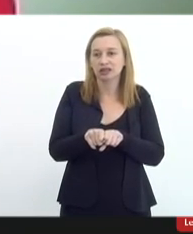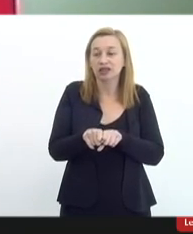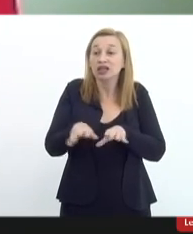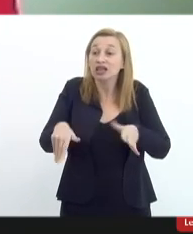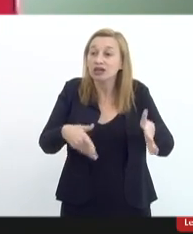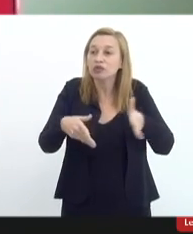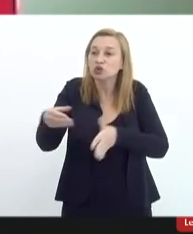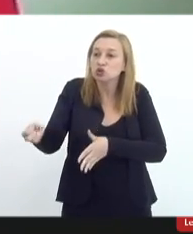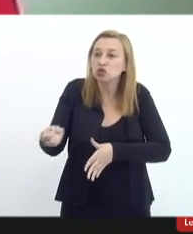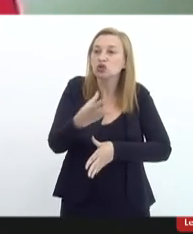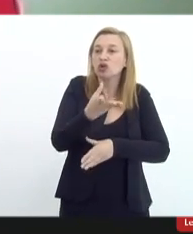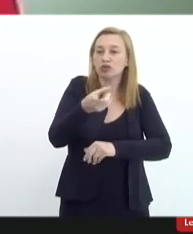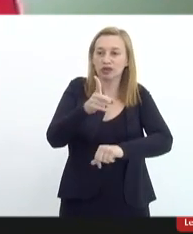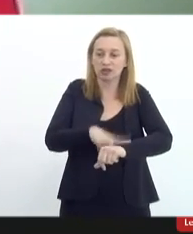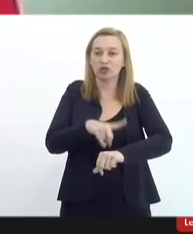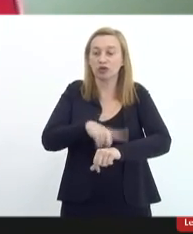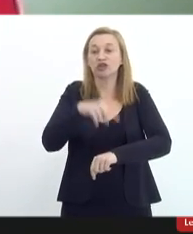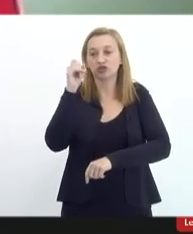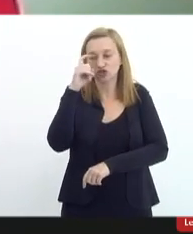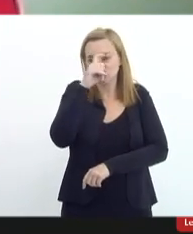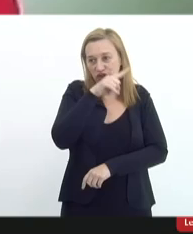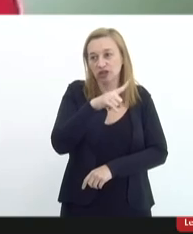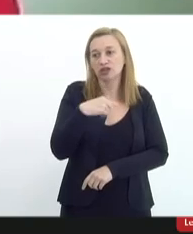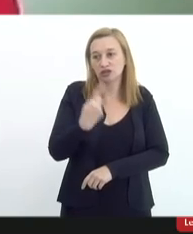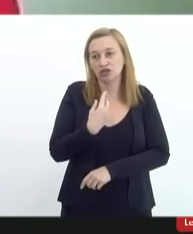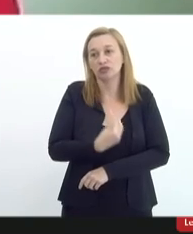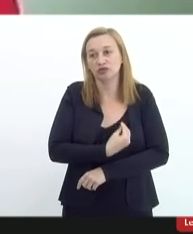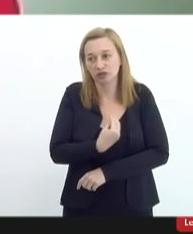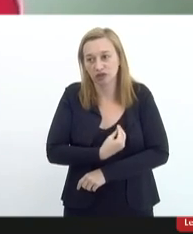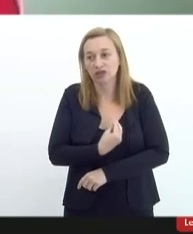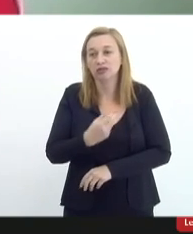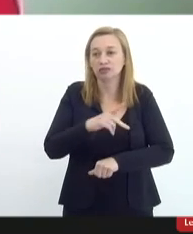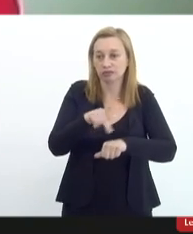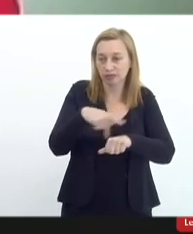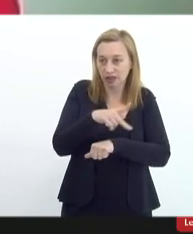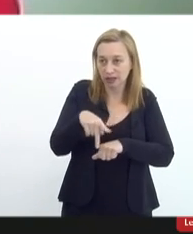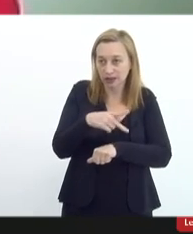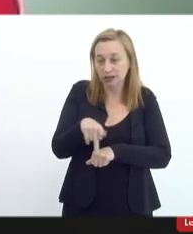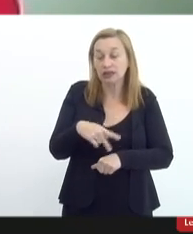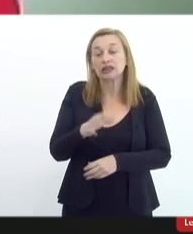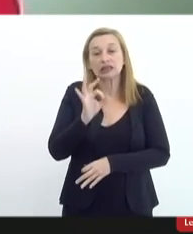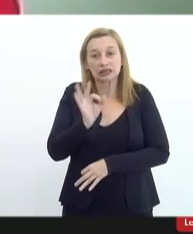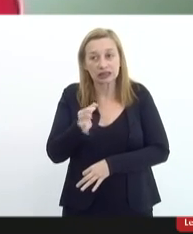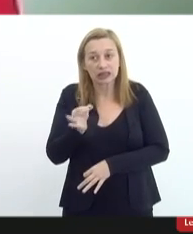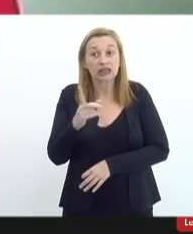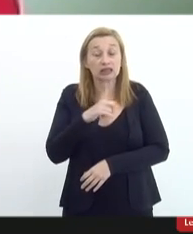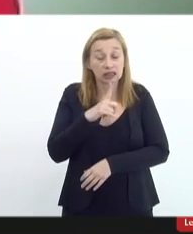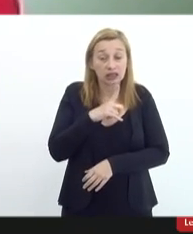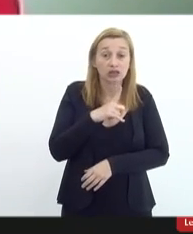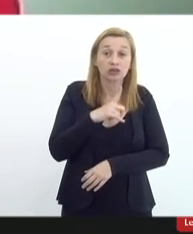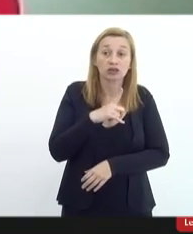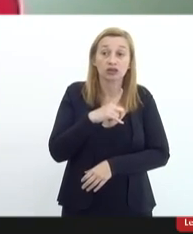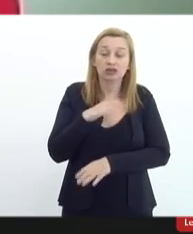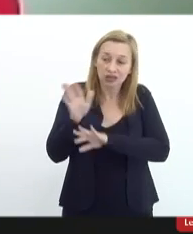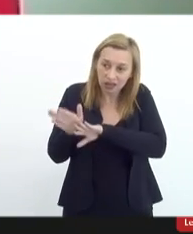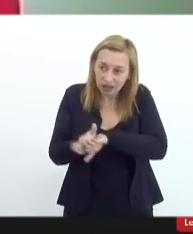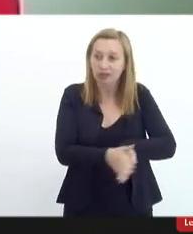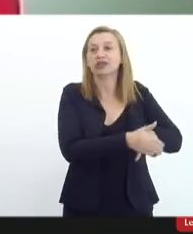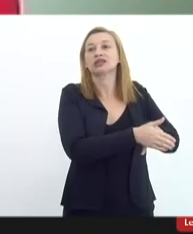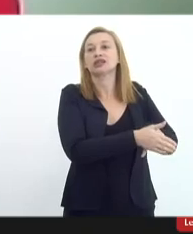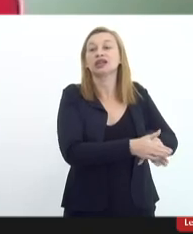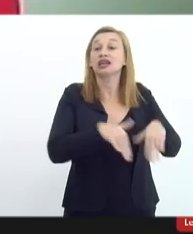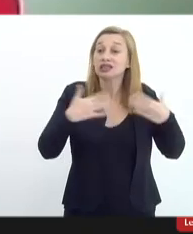para esse momento tão difícil que passa o nosso país e que eu tenho certeza que passará.